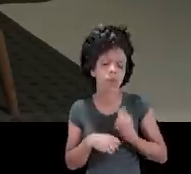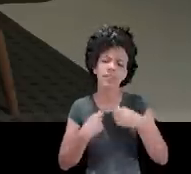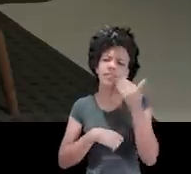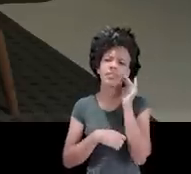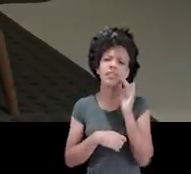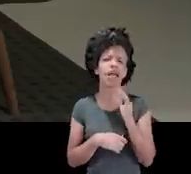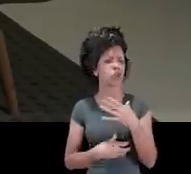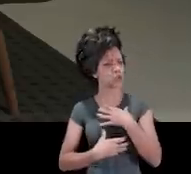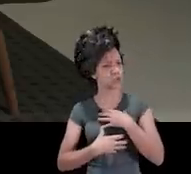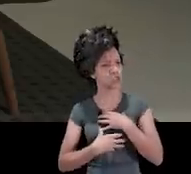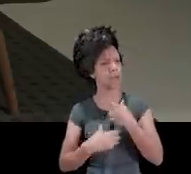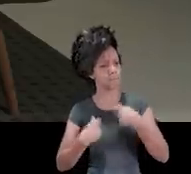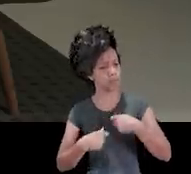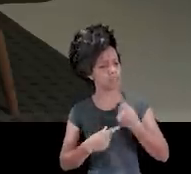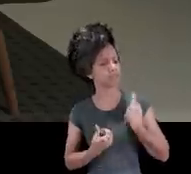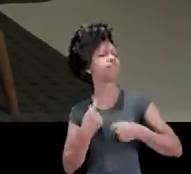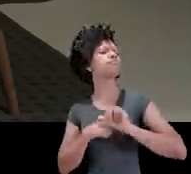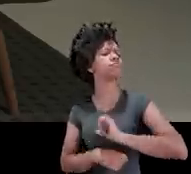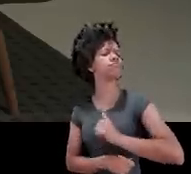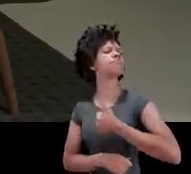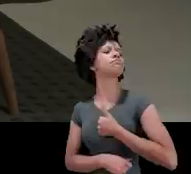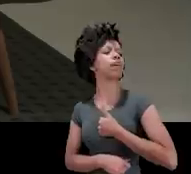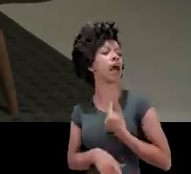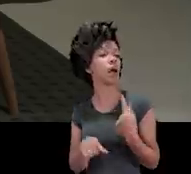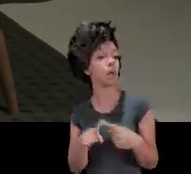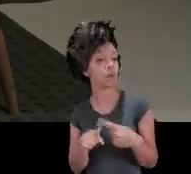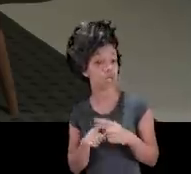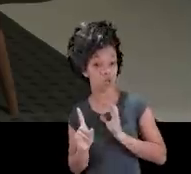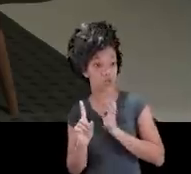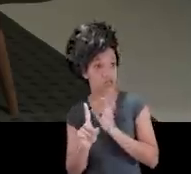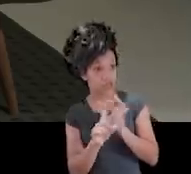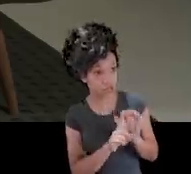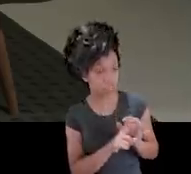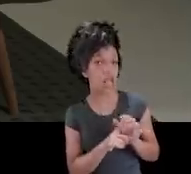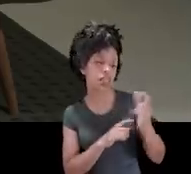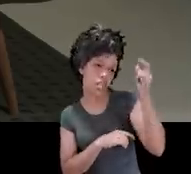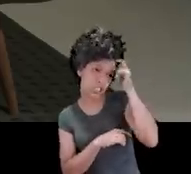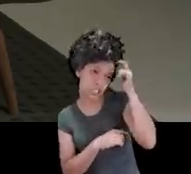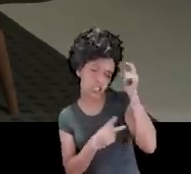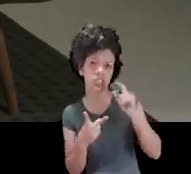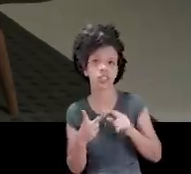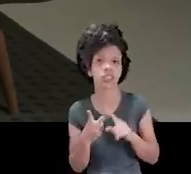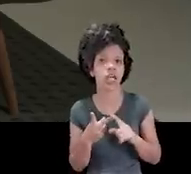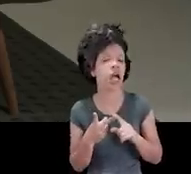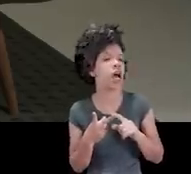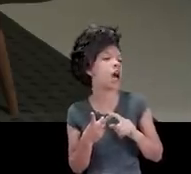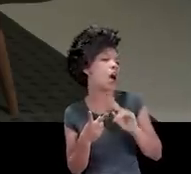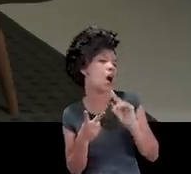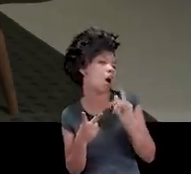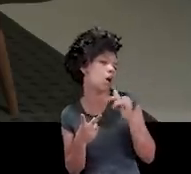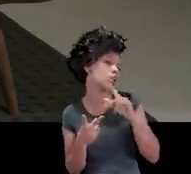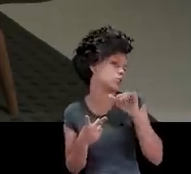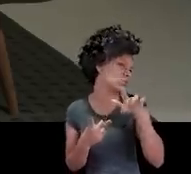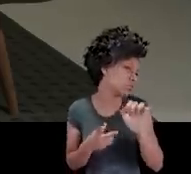que a nossa estima tem que ser alta, porque os maiores influenciadores na Disney, em Hollywood, que estão